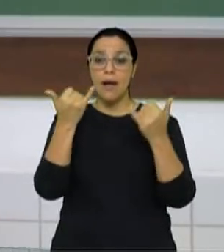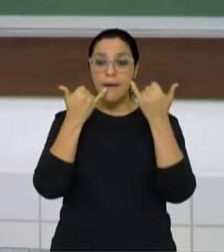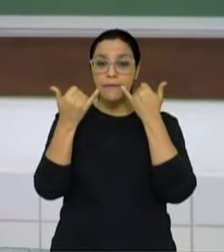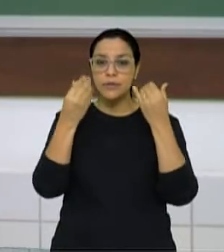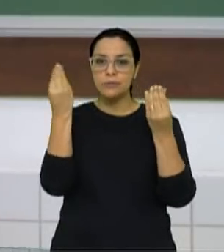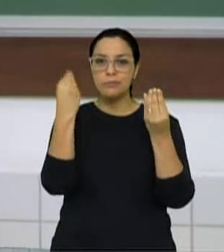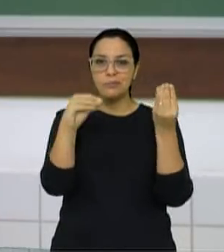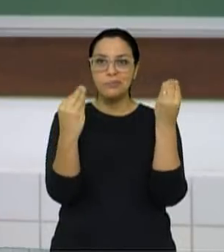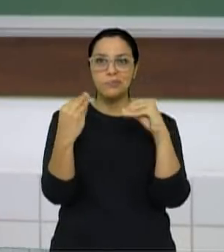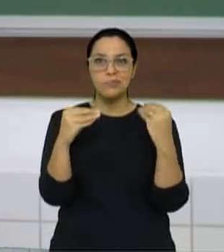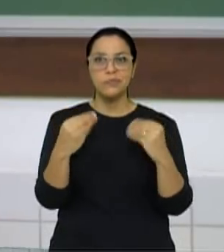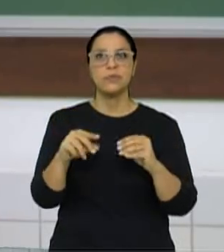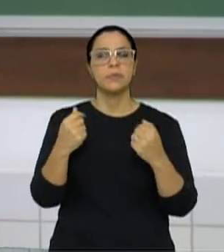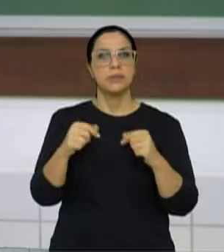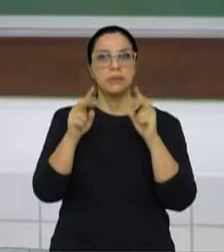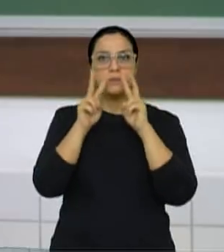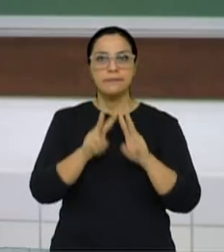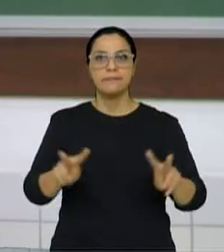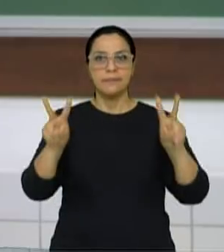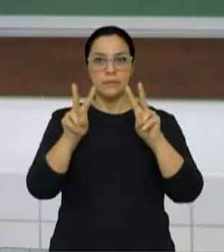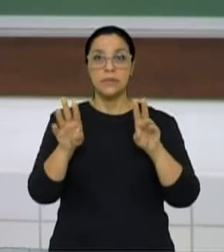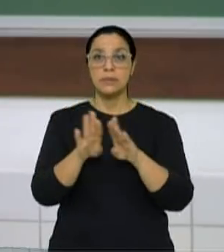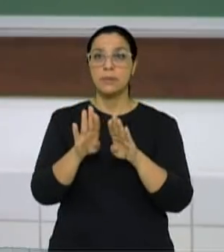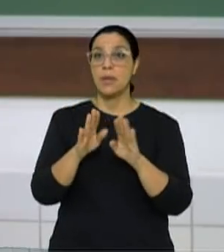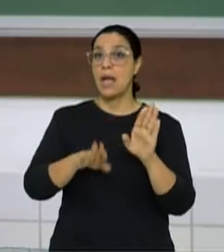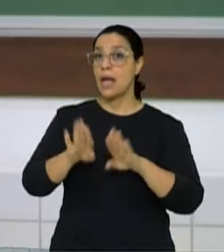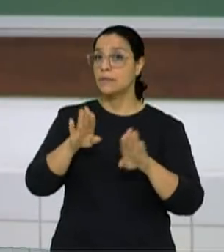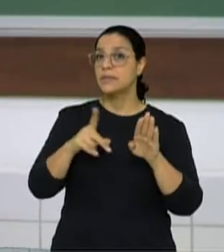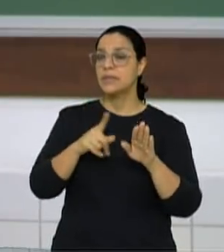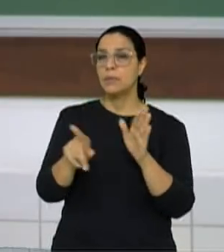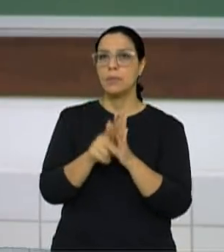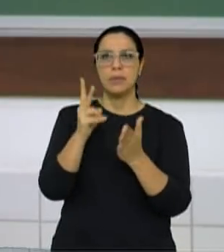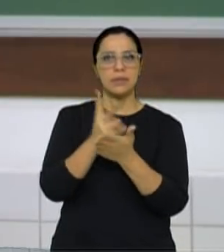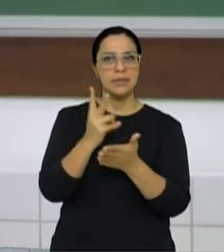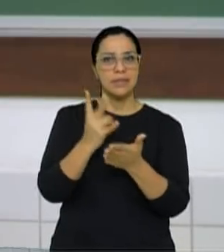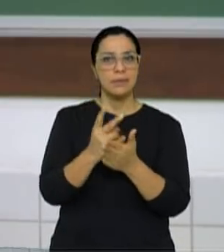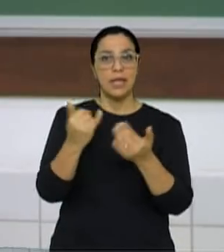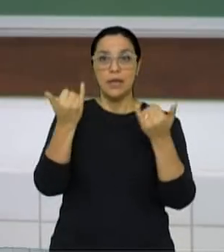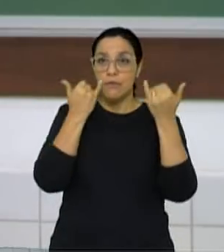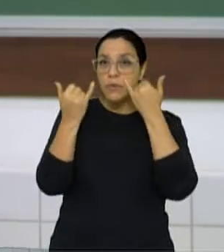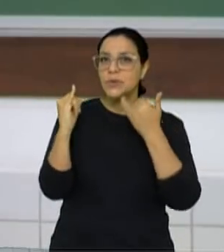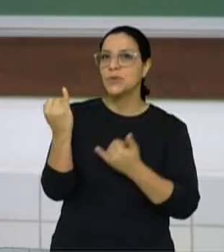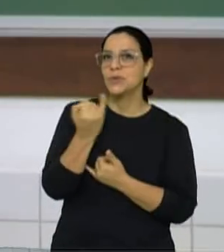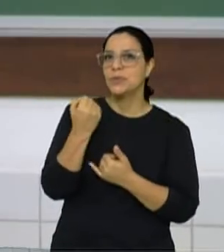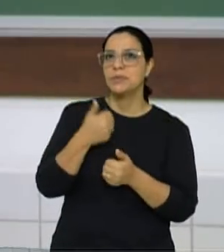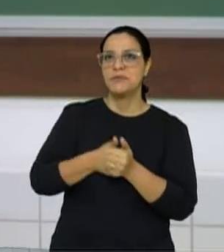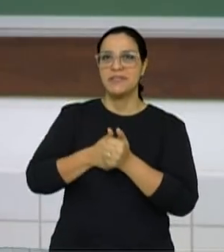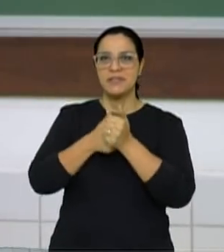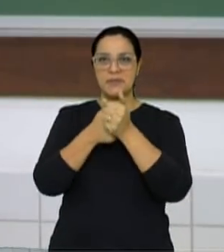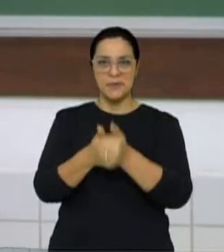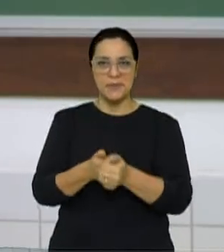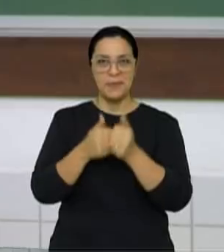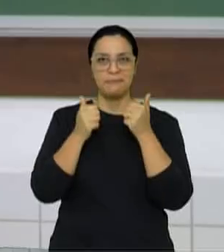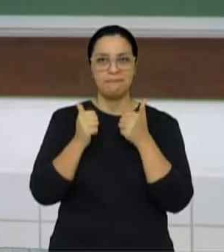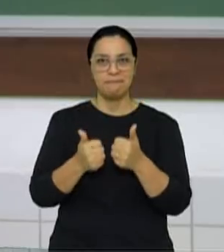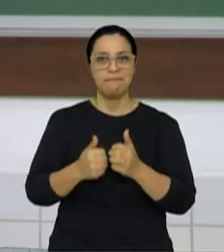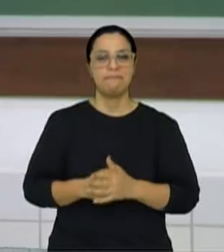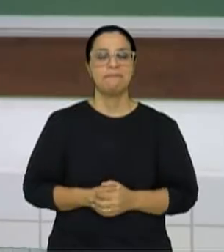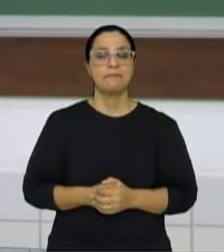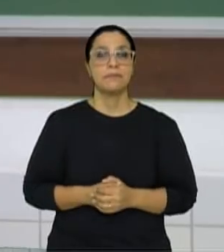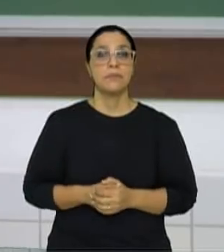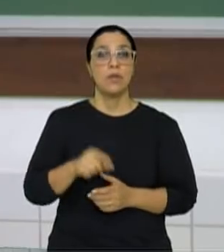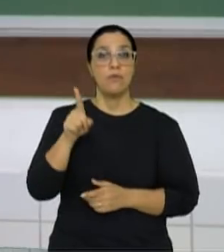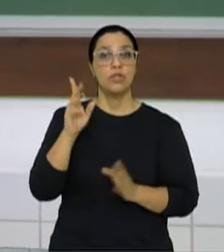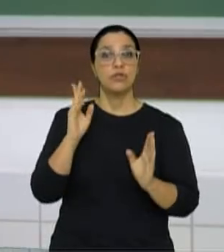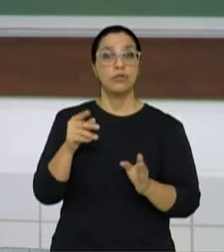professores postam para vocês. Lá às vezes aparecem, ou sempre aparecem informações importantes para vocês, ok? Para